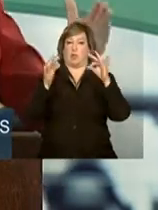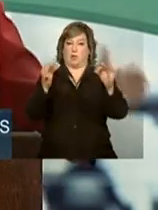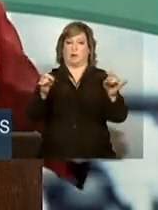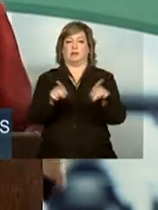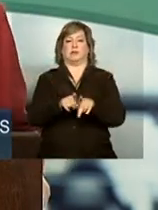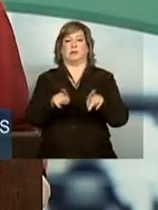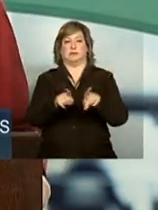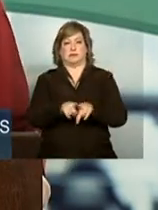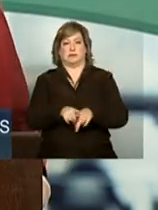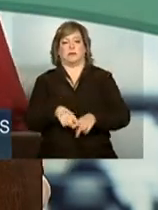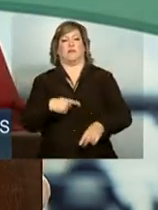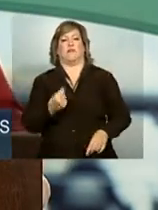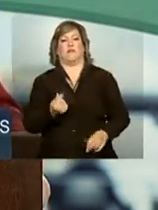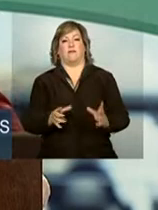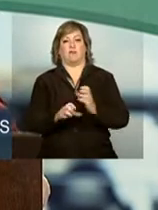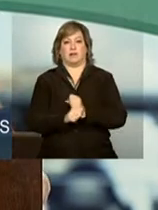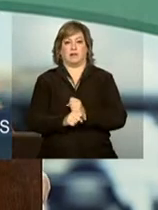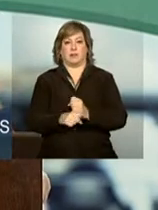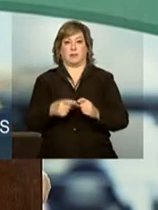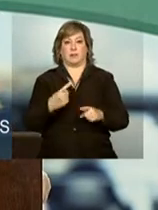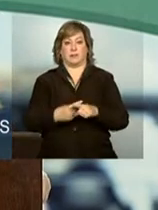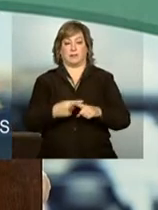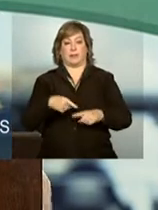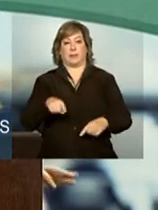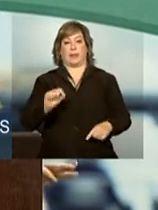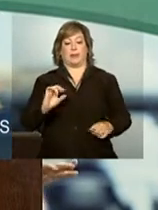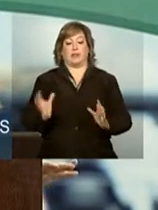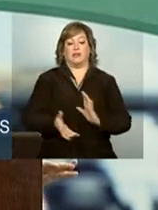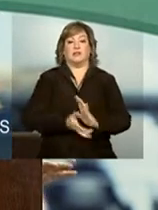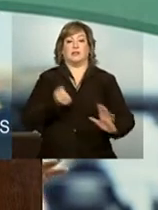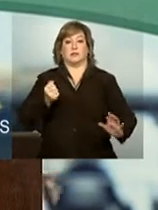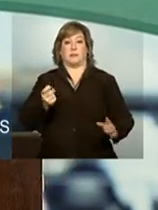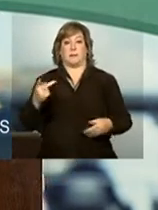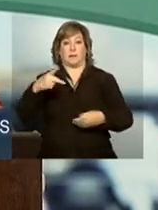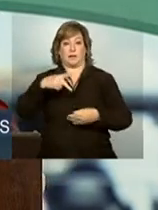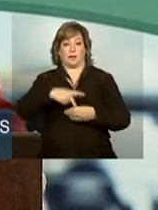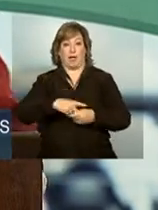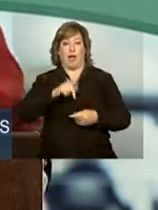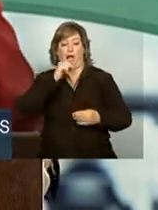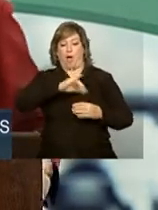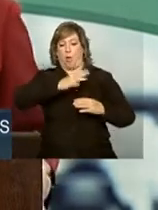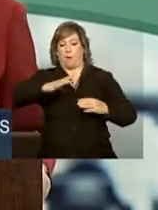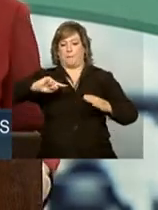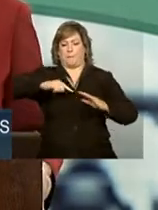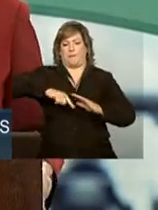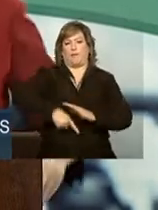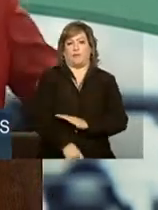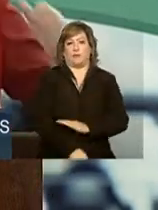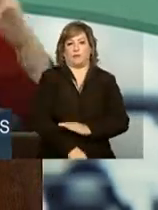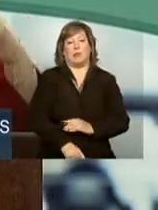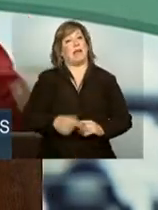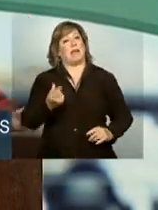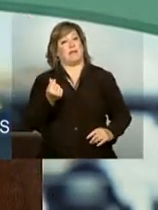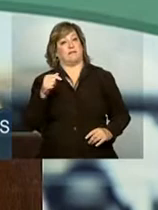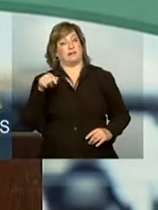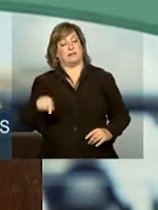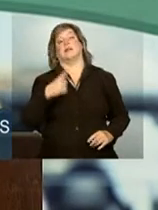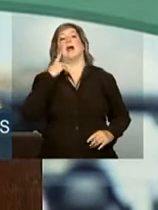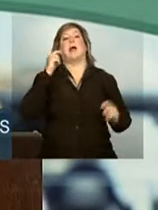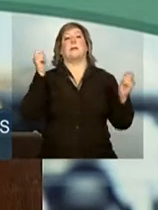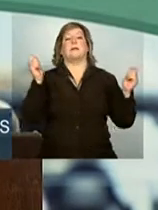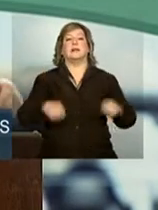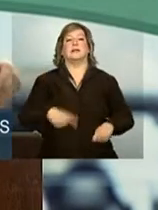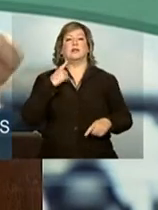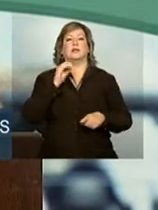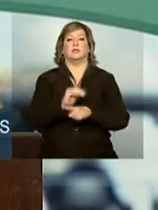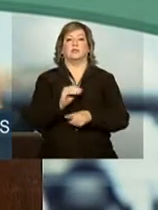Tecnológica no que se refere à extração de petróleo em águas profundas e financeira no que se refere à capacidade de